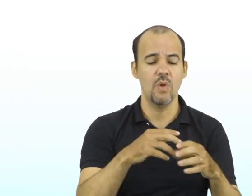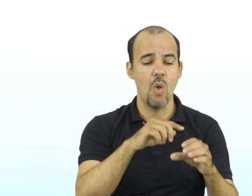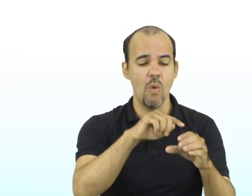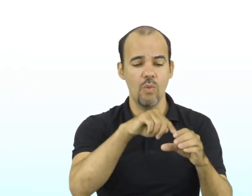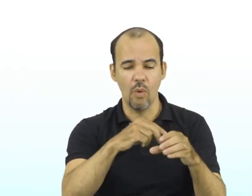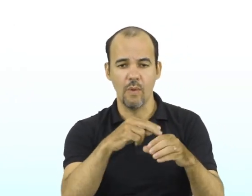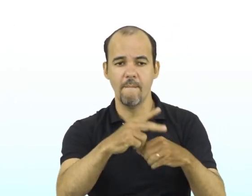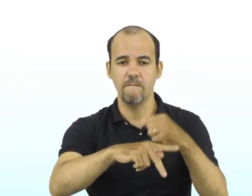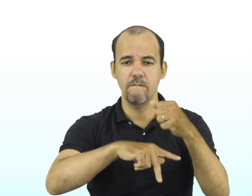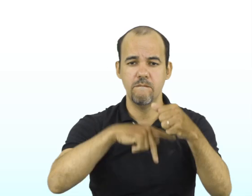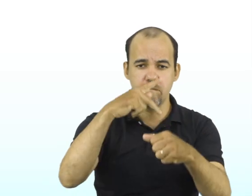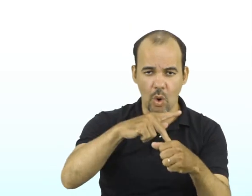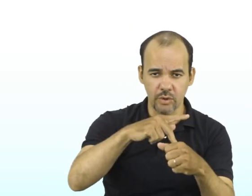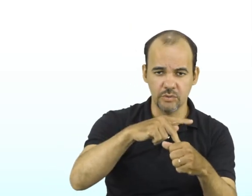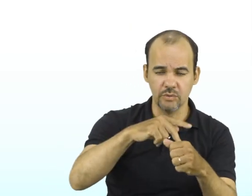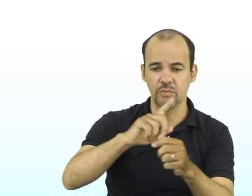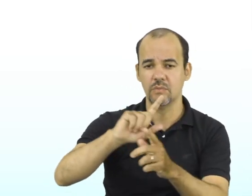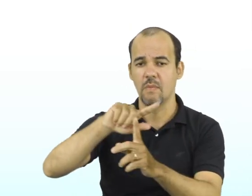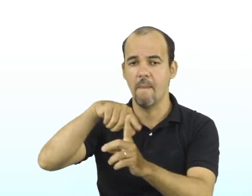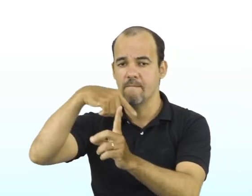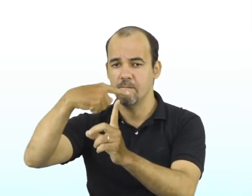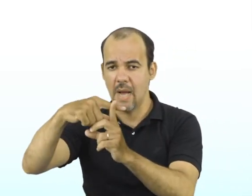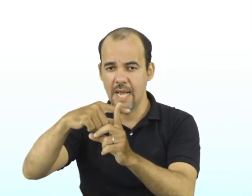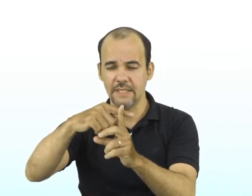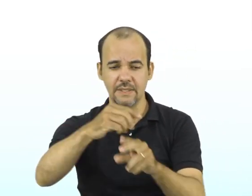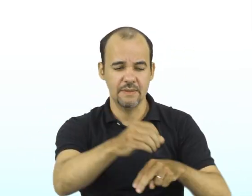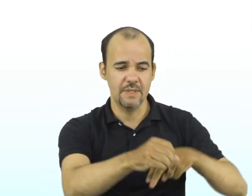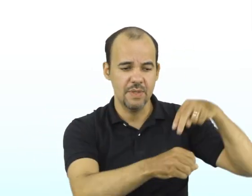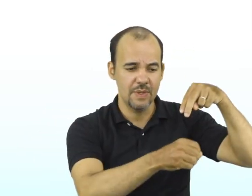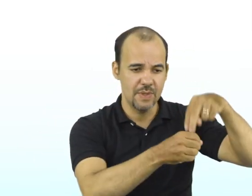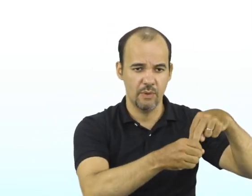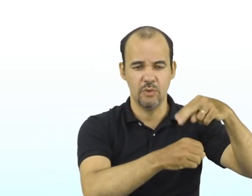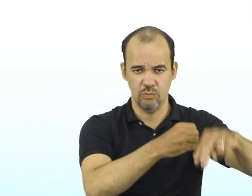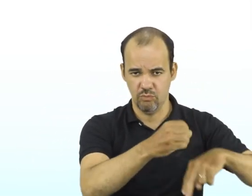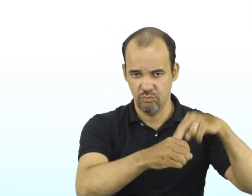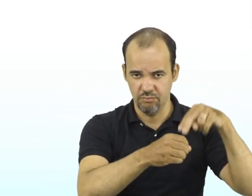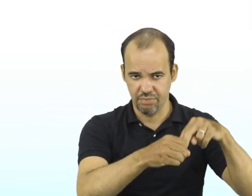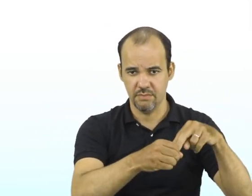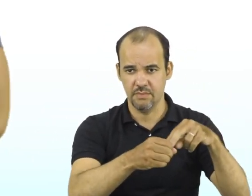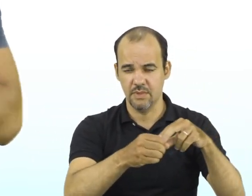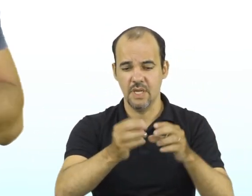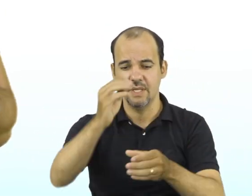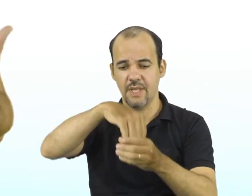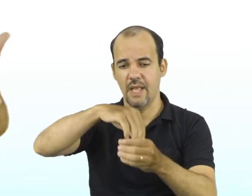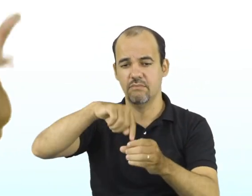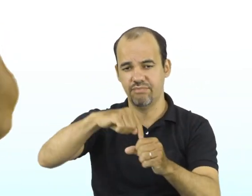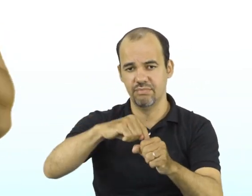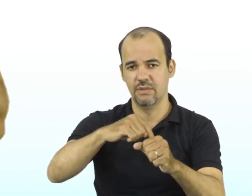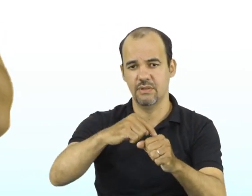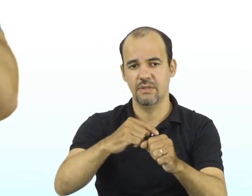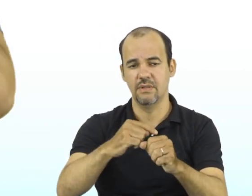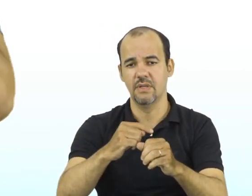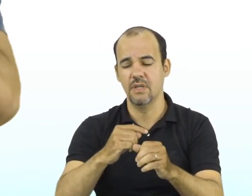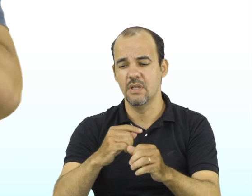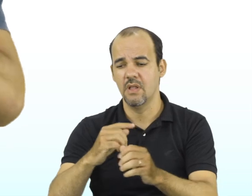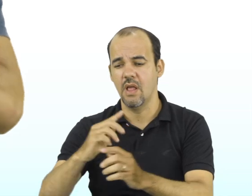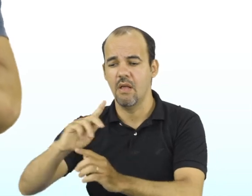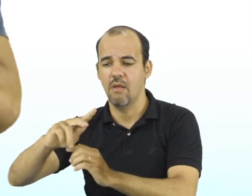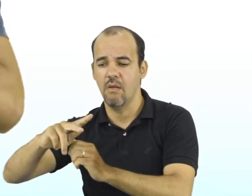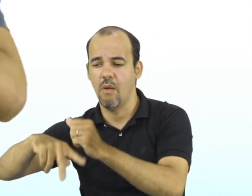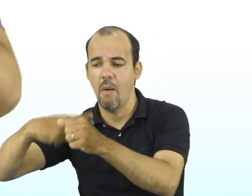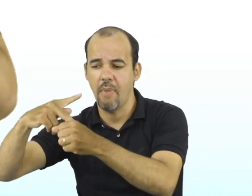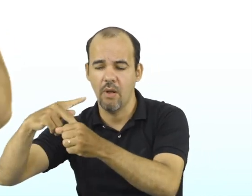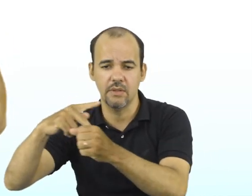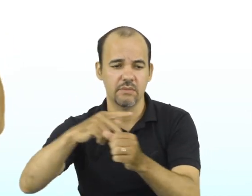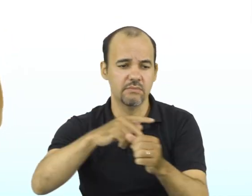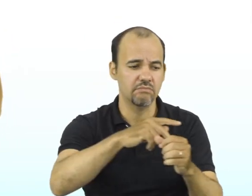núcleo? Prótons mais nêutrons. Concorda comigo? Se tem prótons e nêutrons no núcleo